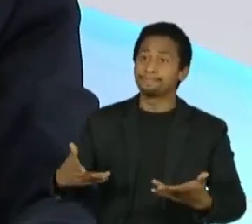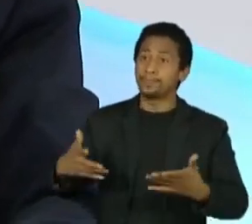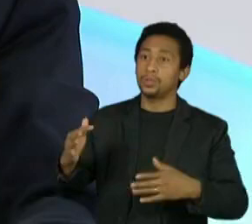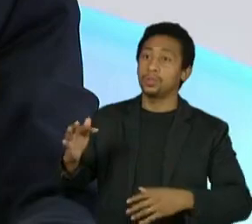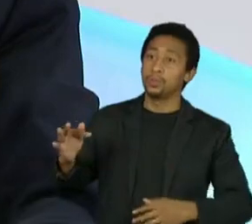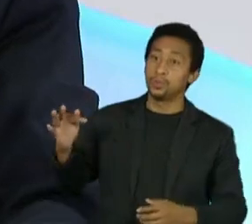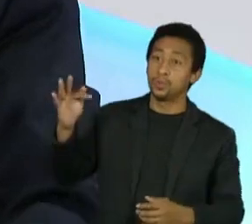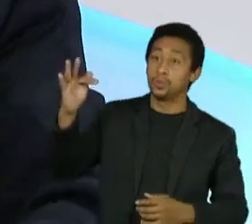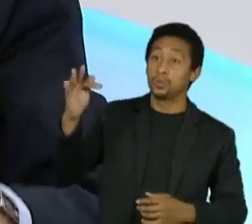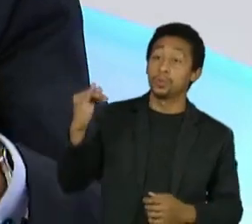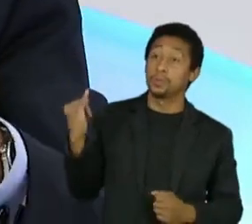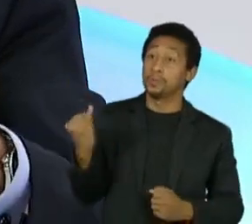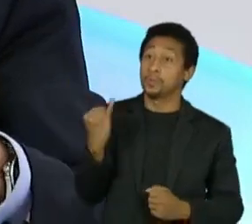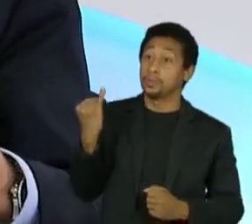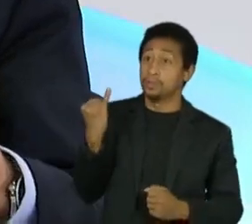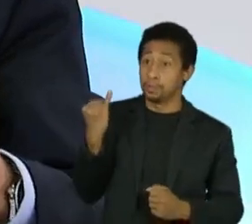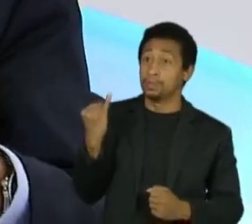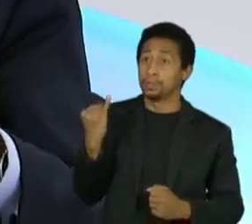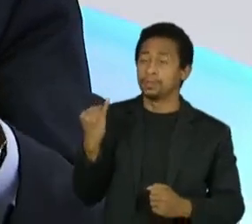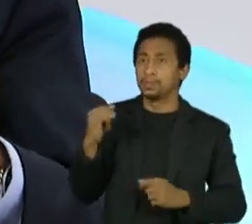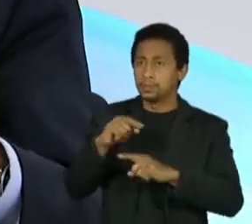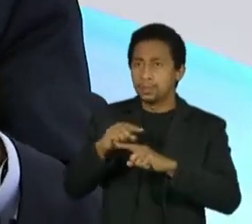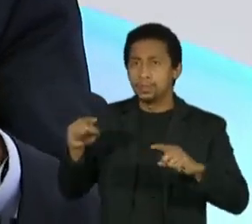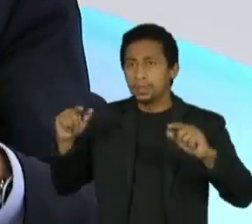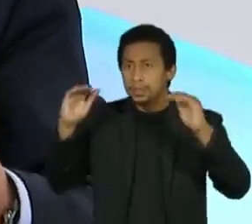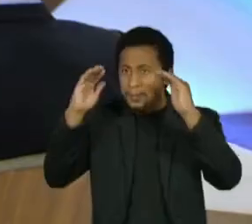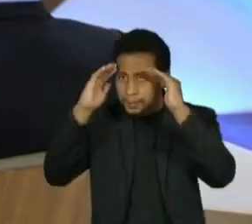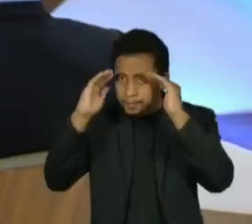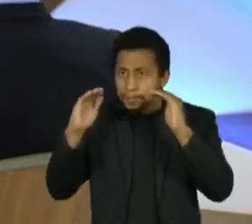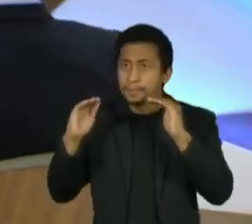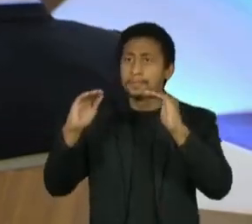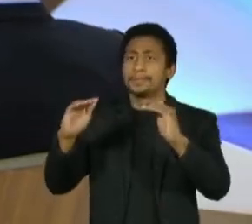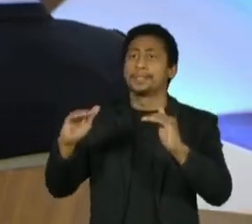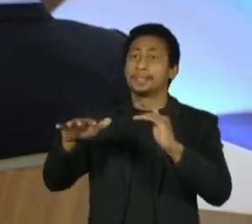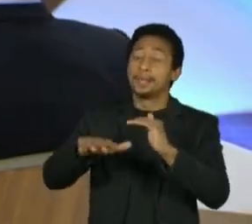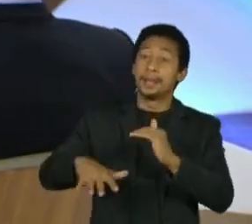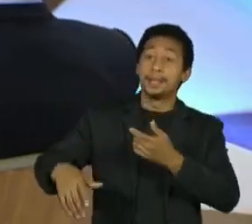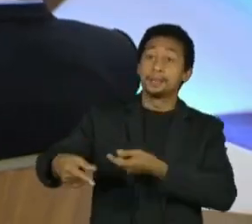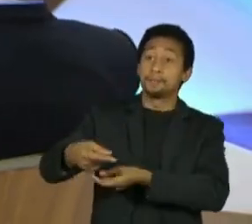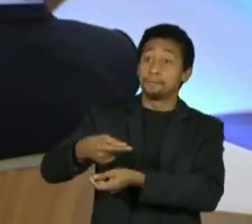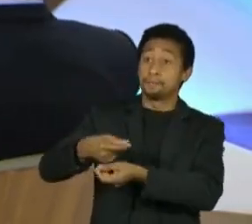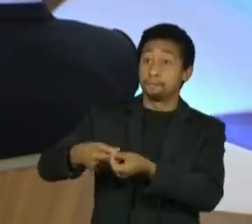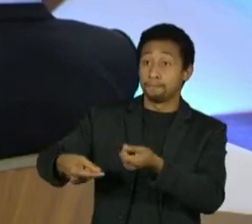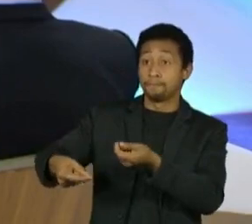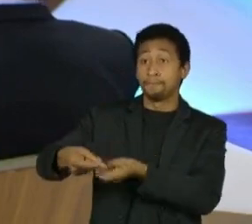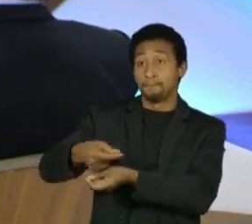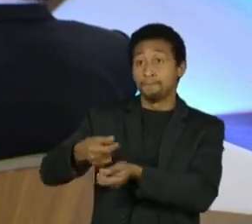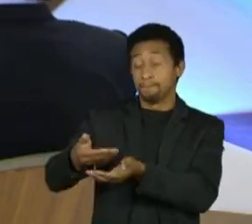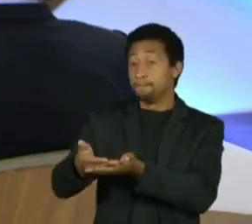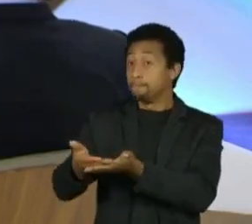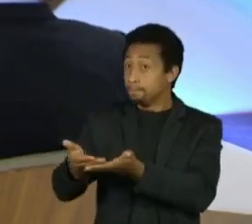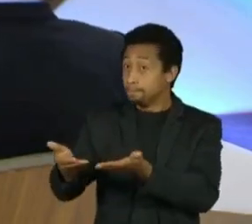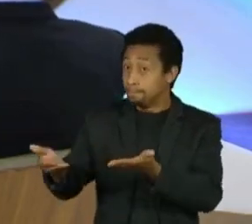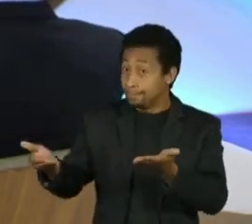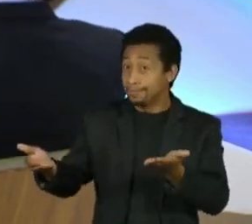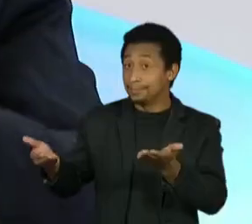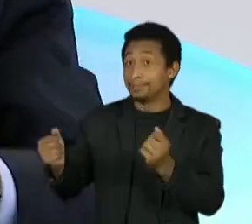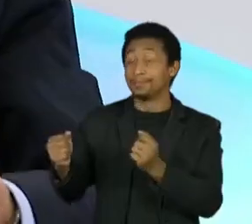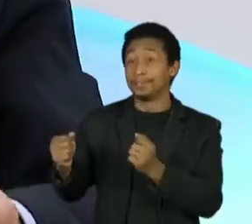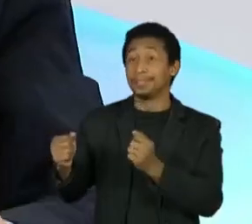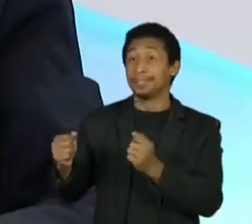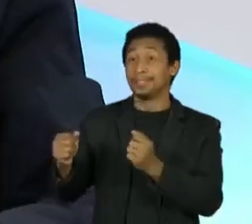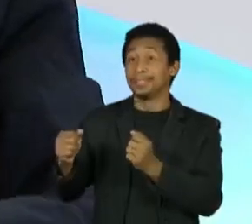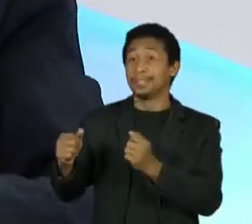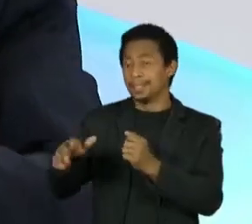nosso futuro vai ser muito importante que a gente tem um respeito muito grande pelo mercado de capitais o mercado de capitais tem é assim